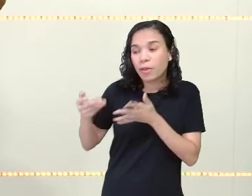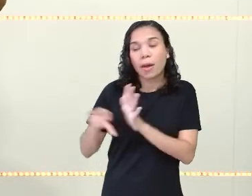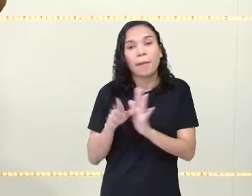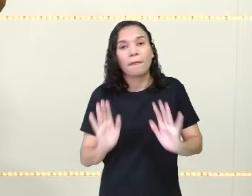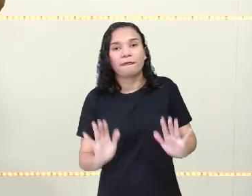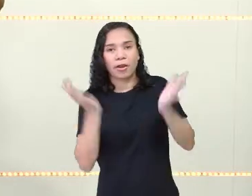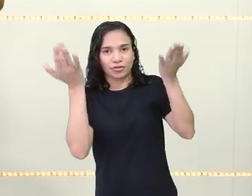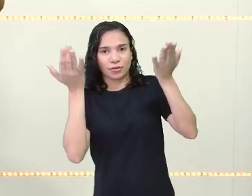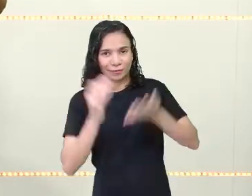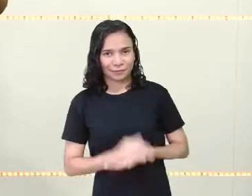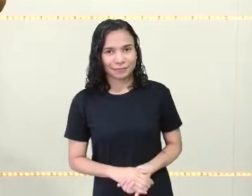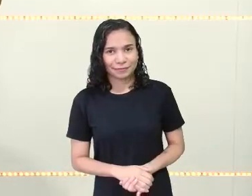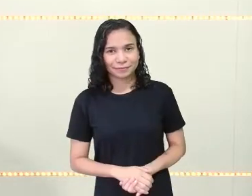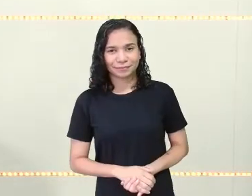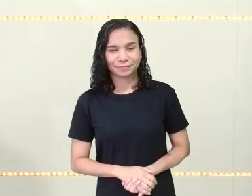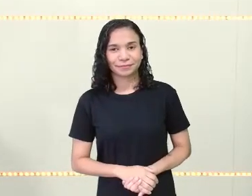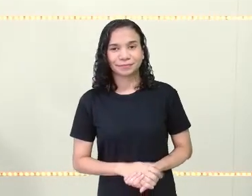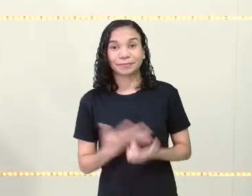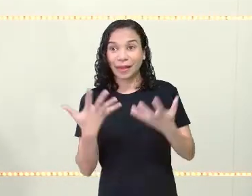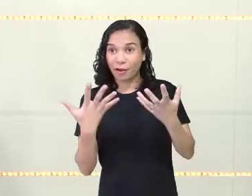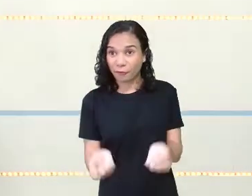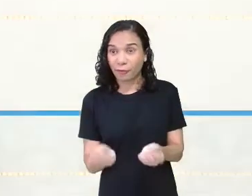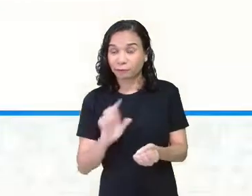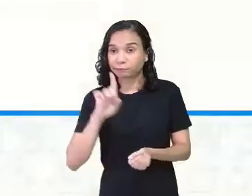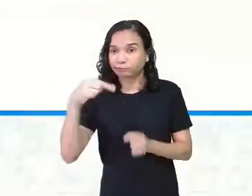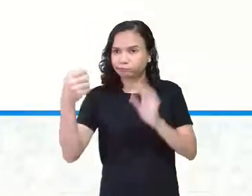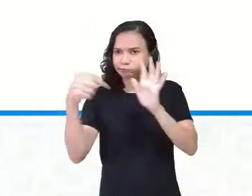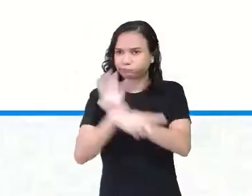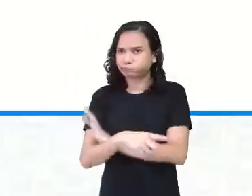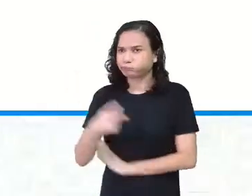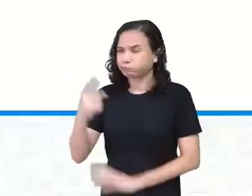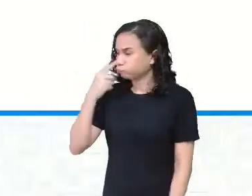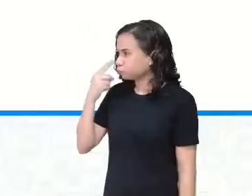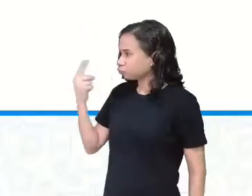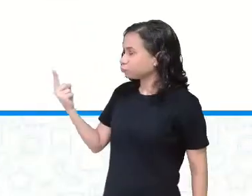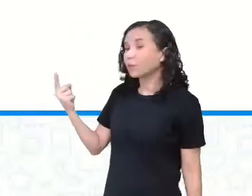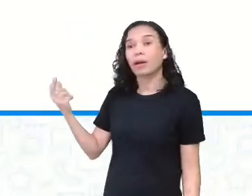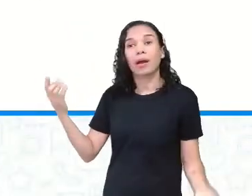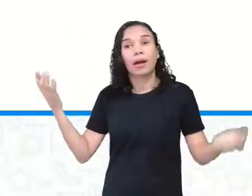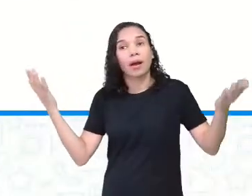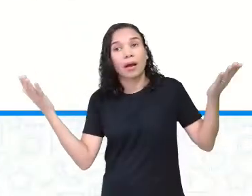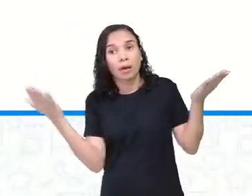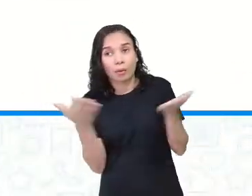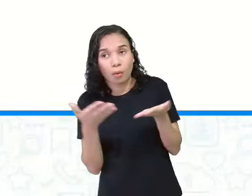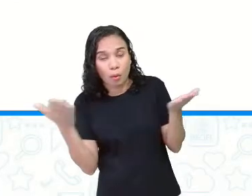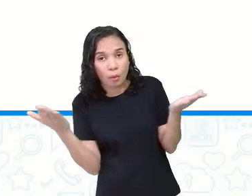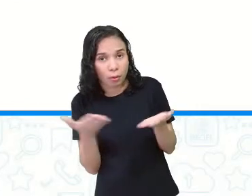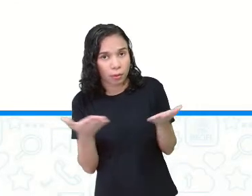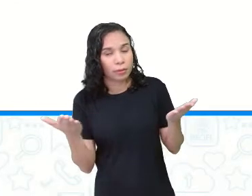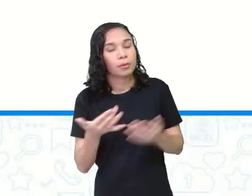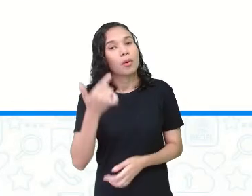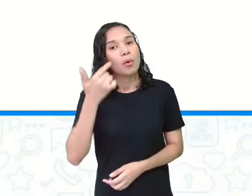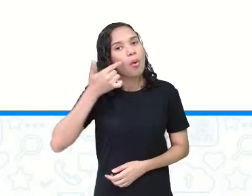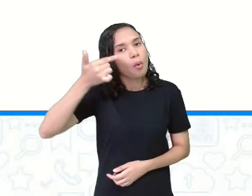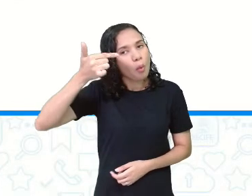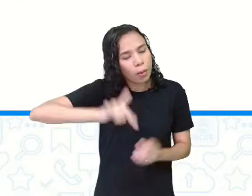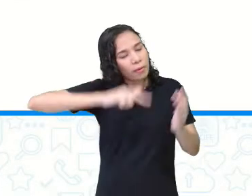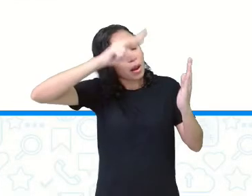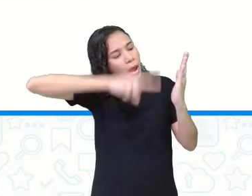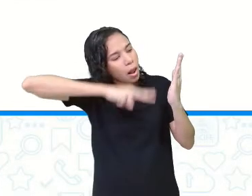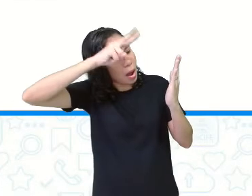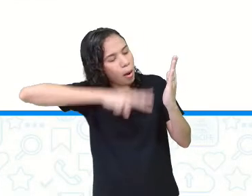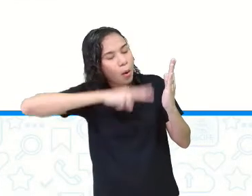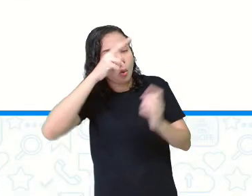uma festa. Vamos à próxima questão. Agora, novamente,